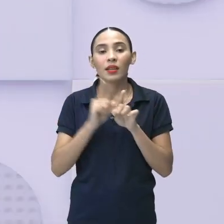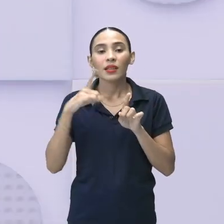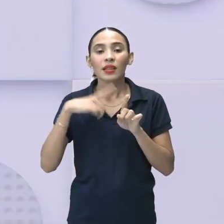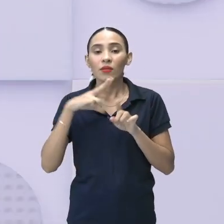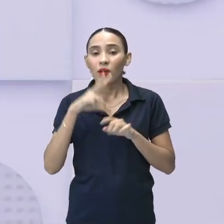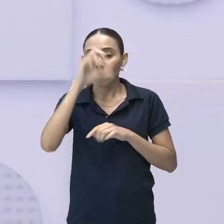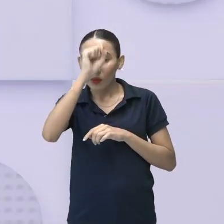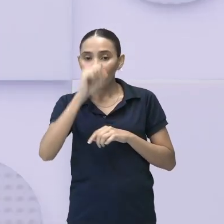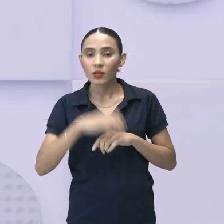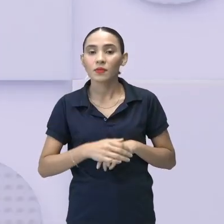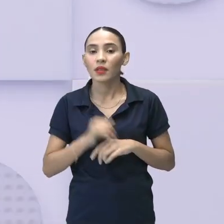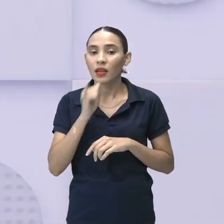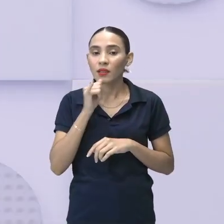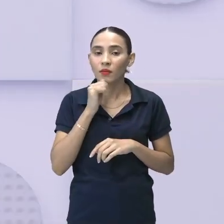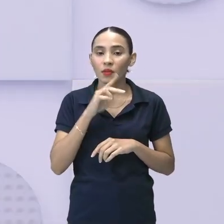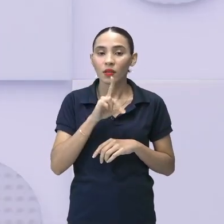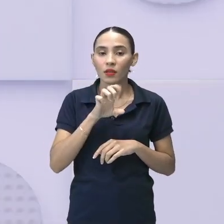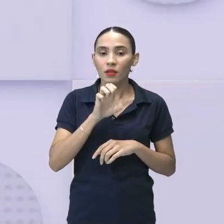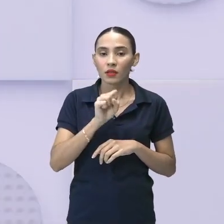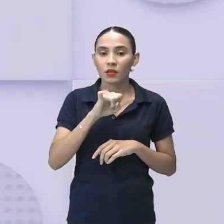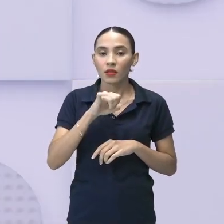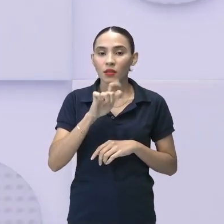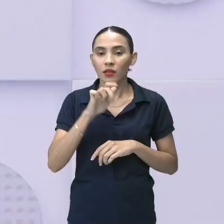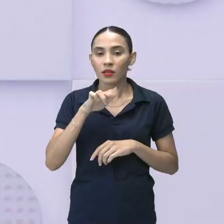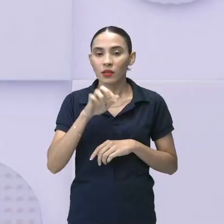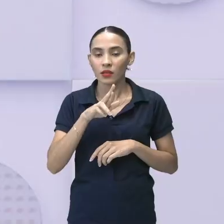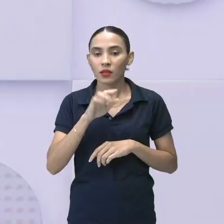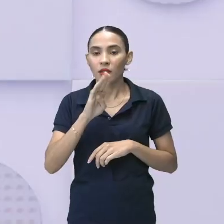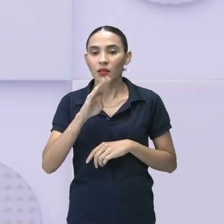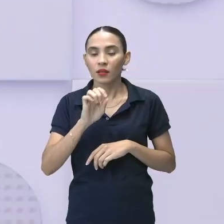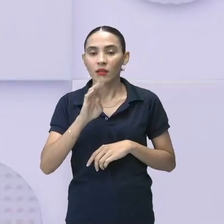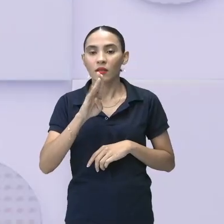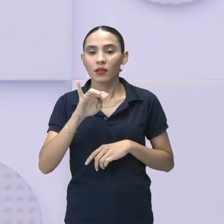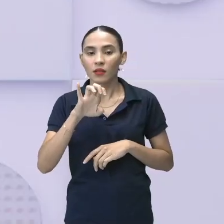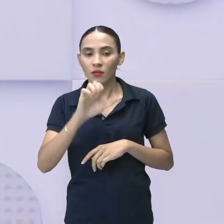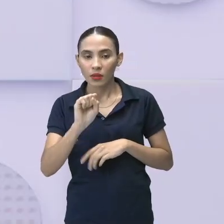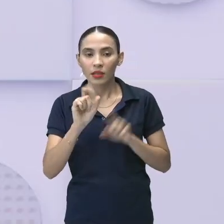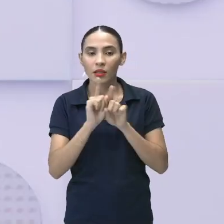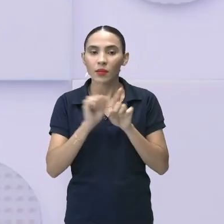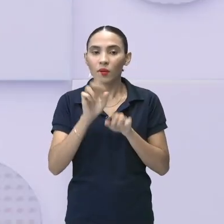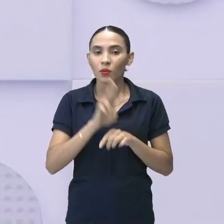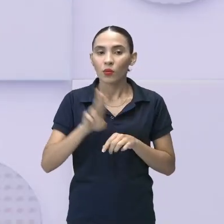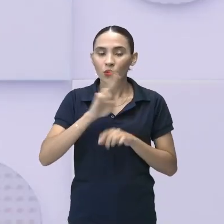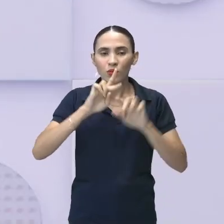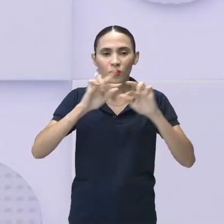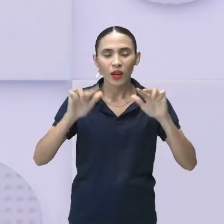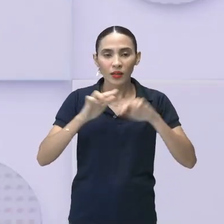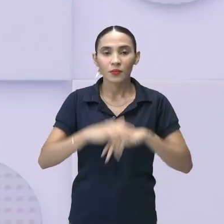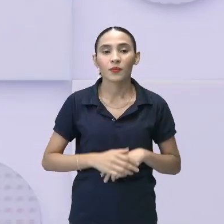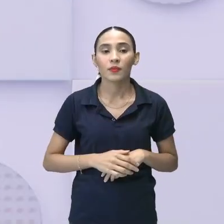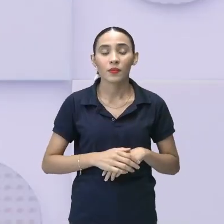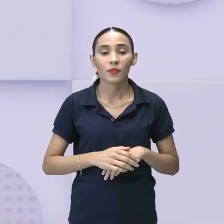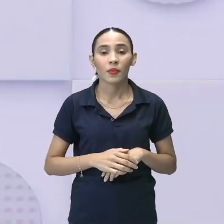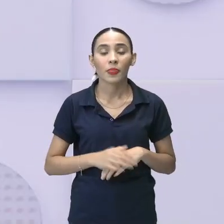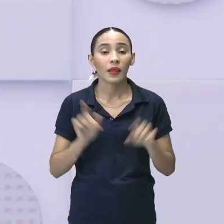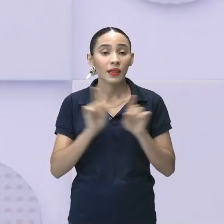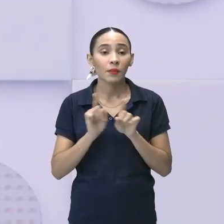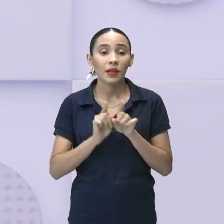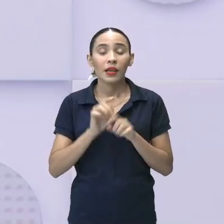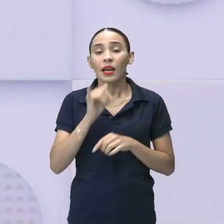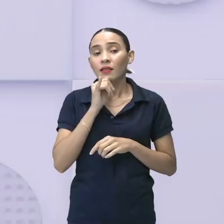suicídio assistido, o debate sobre a legalização da eutanásia e do suicídio assistido, ele envolve questões sobre a autonomia